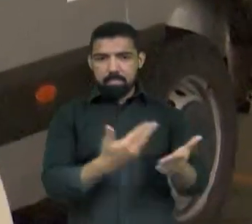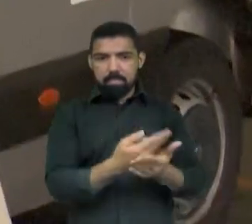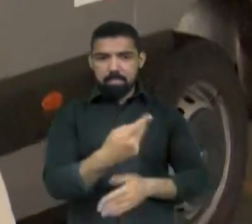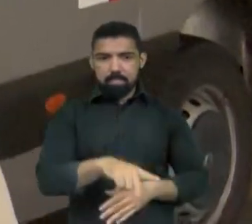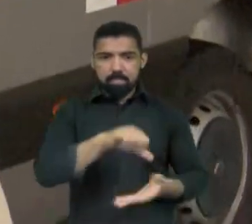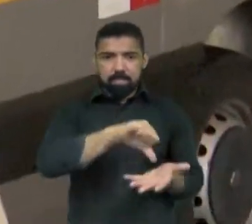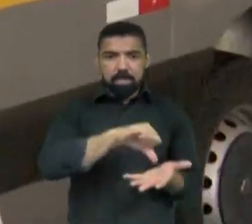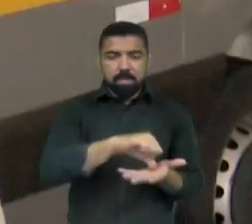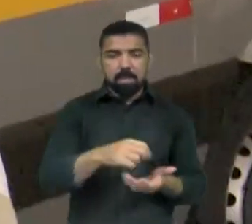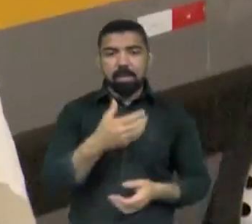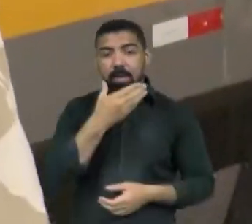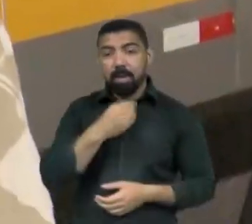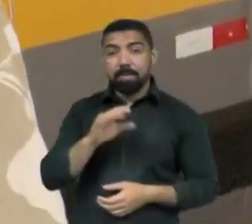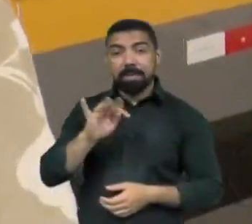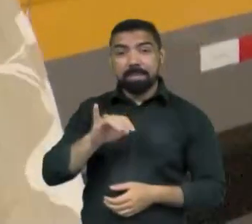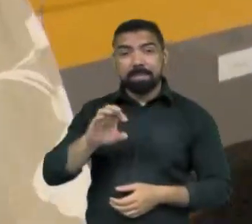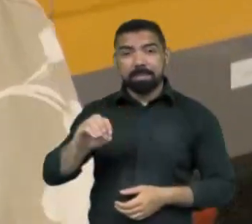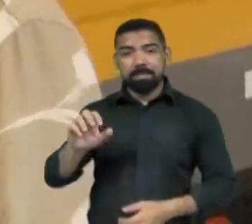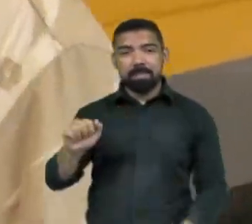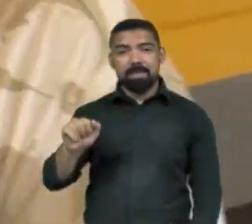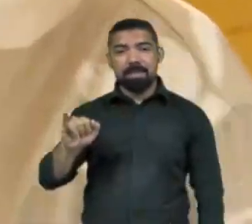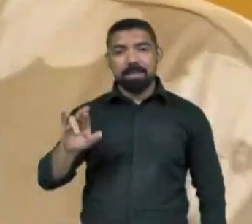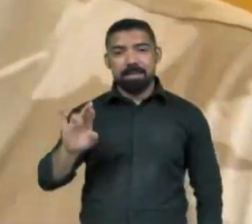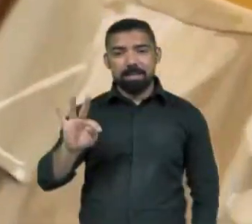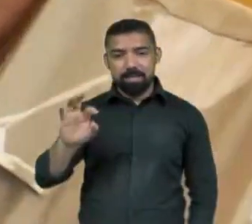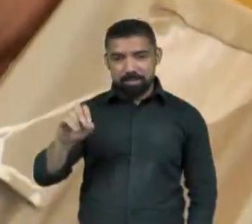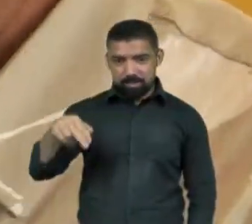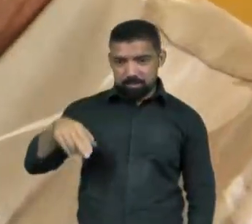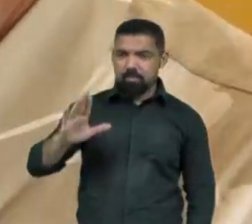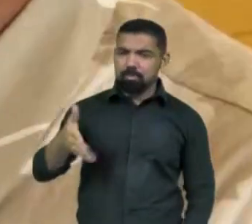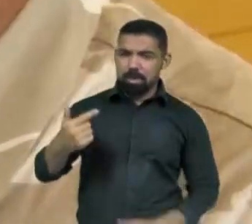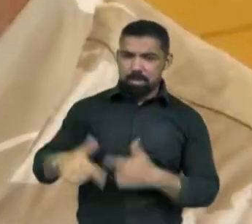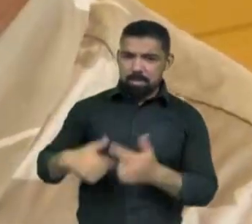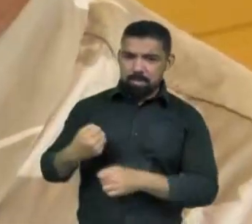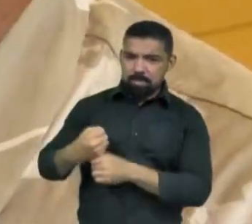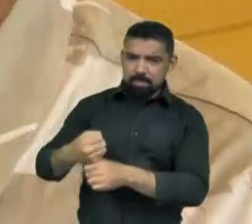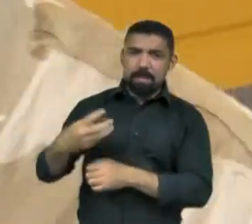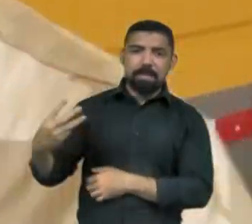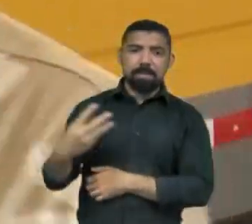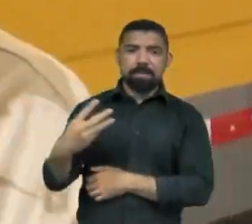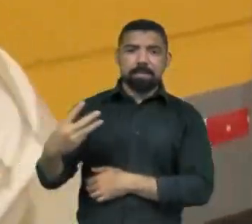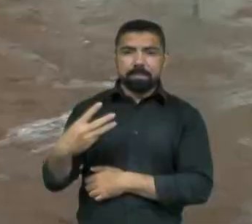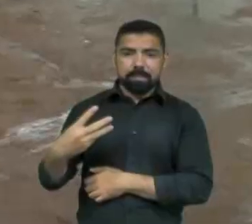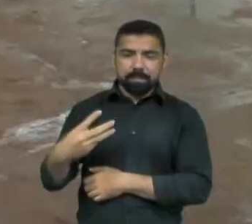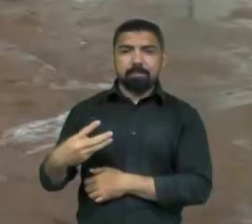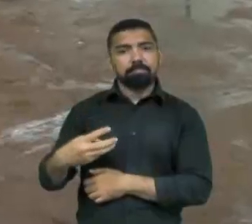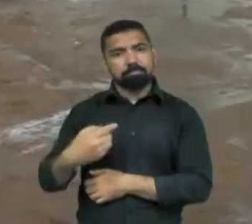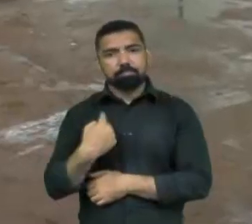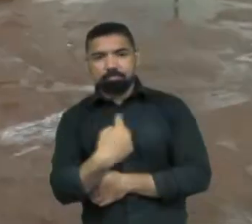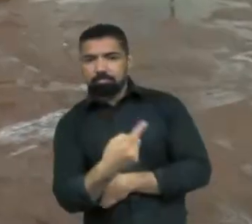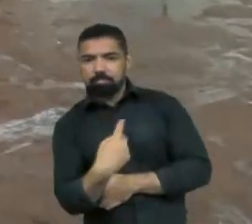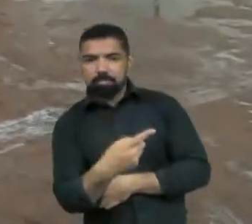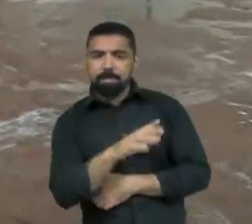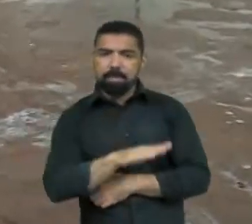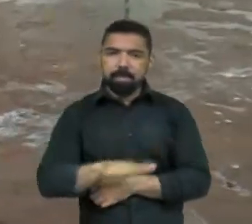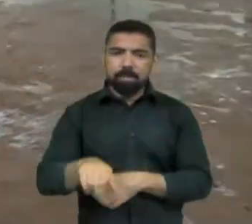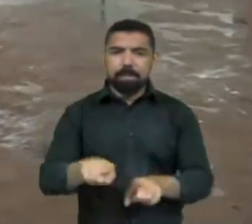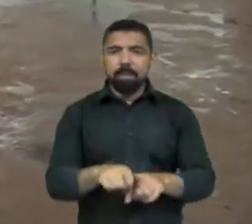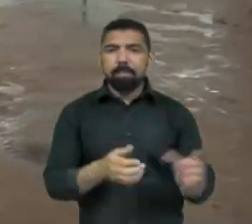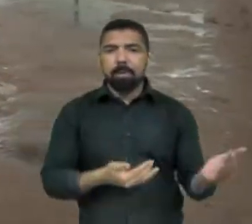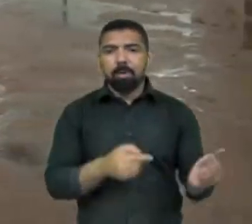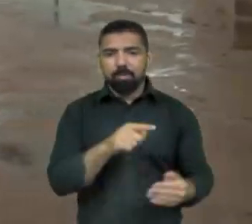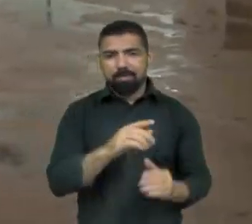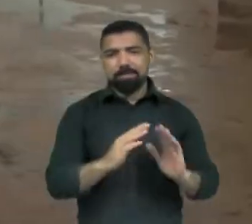Ayrton, como é conhecido, trabalha há 33 anos transportando crianças e adolescentes para a escola. Todos os dias são